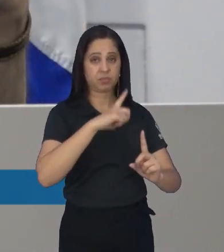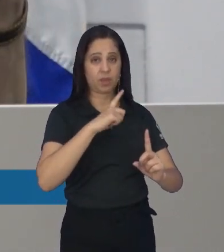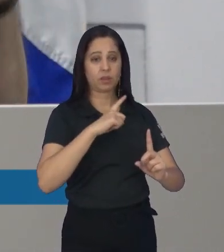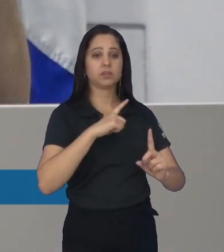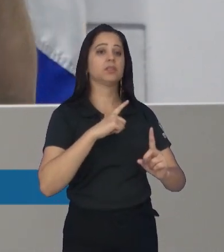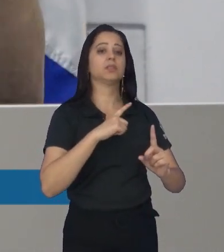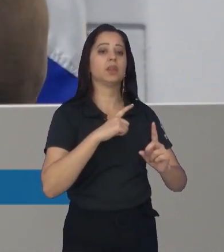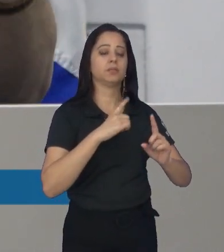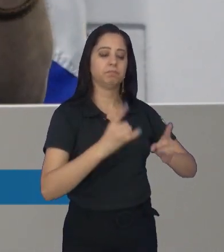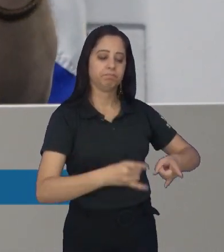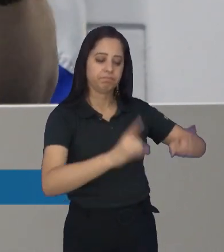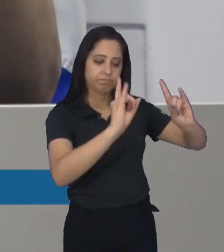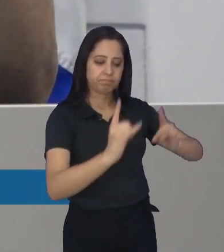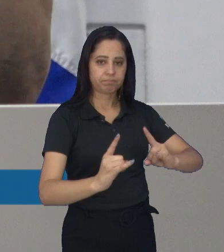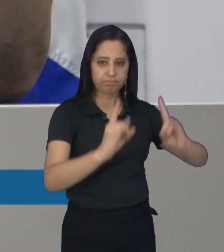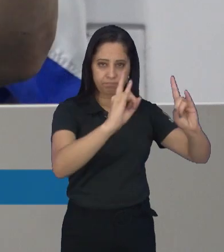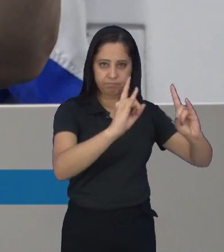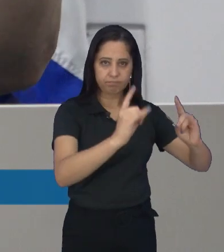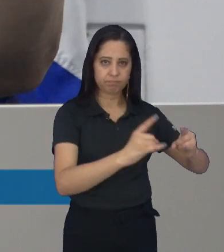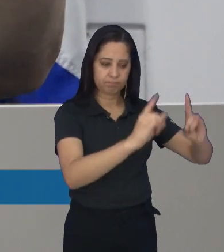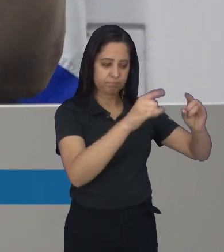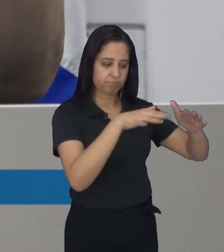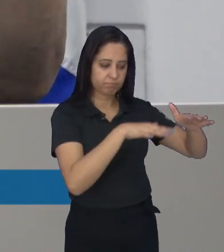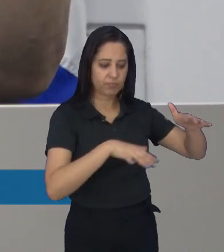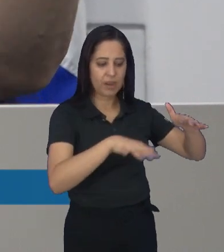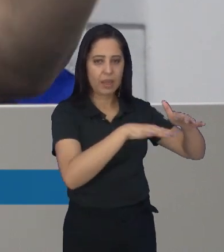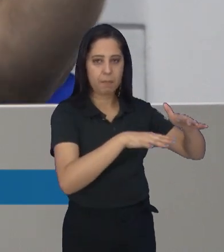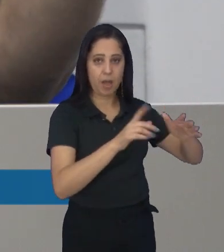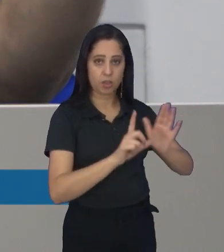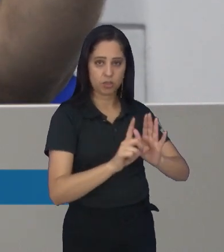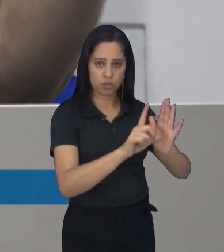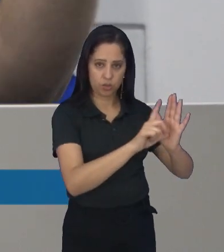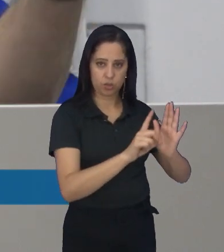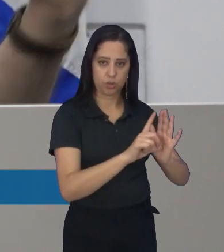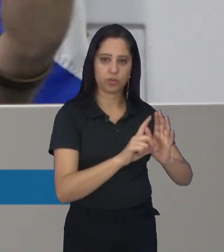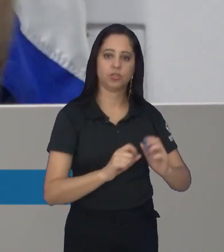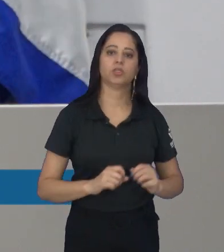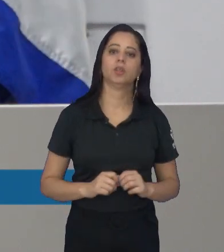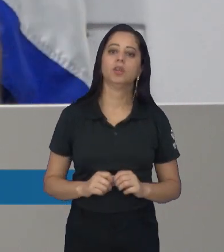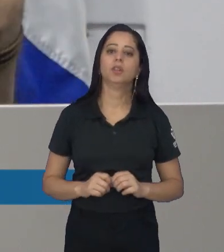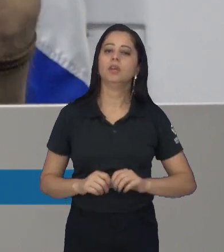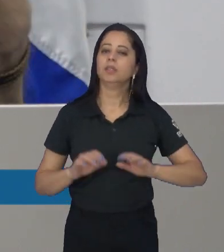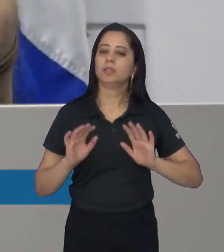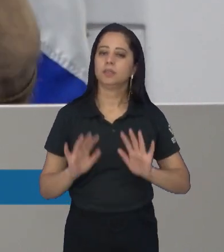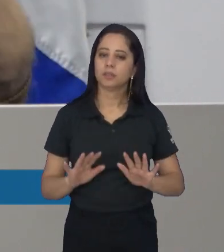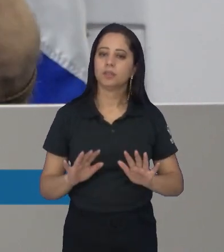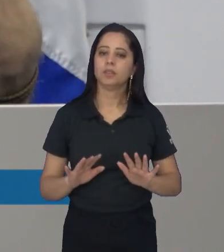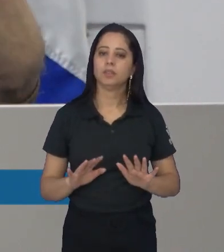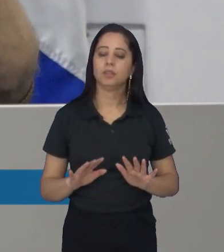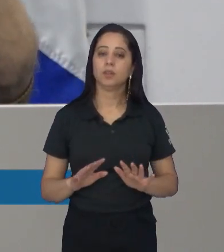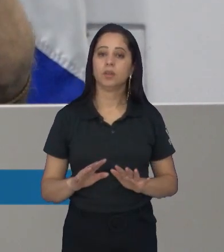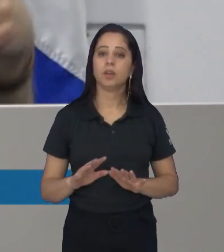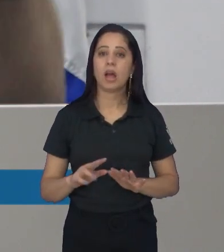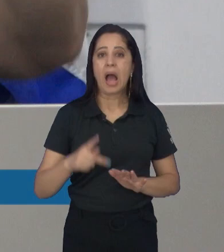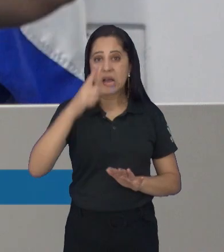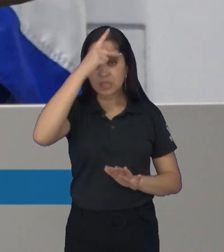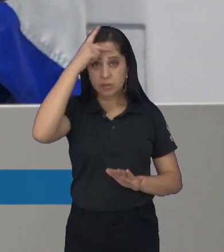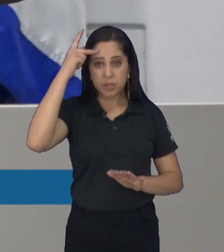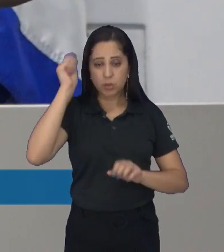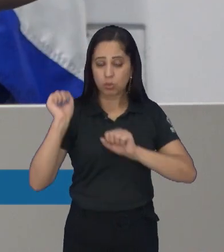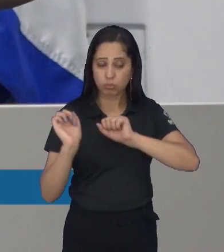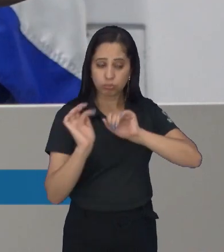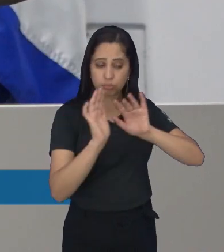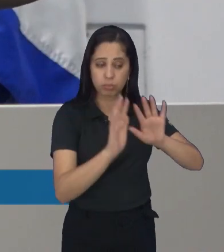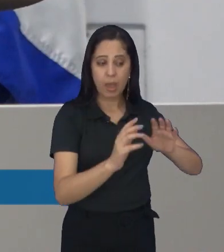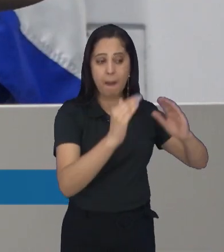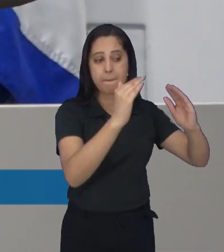na por quê Porque a gente entende esta Praça vai ser duas ou três vezes maiores que a maior que é um Ulisses Guimarães Então vai ter uma população maior lá porque o novo